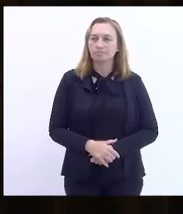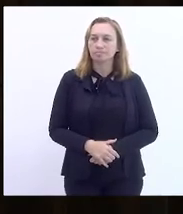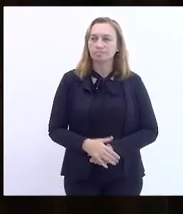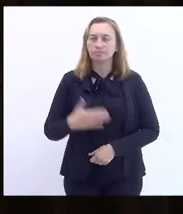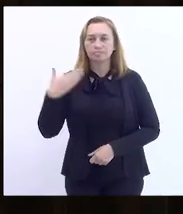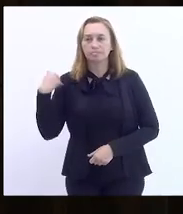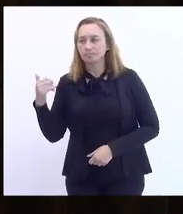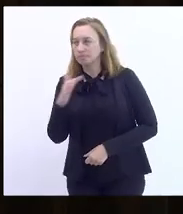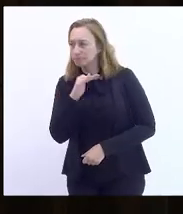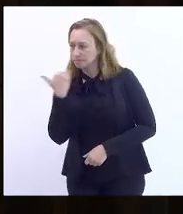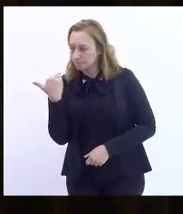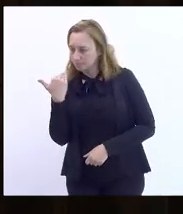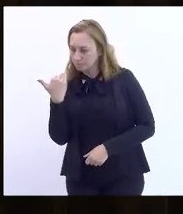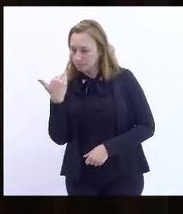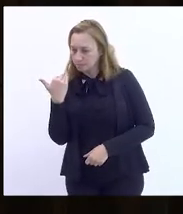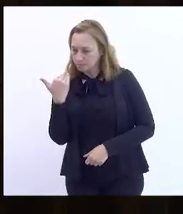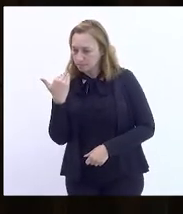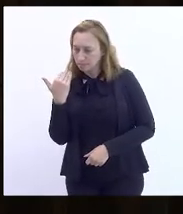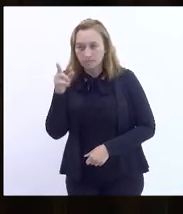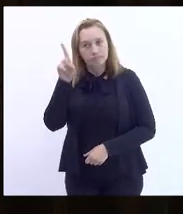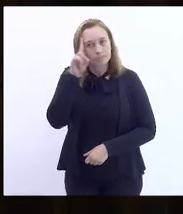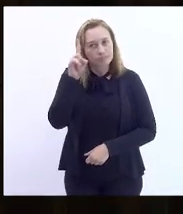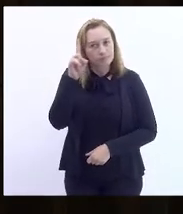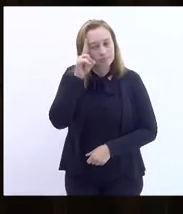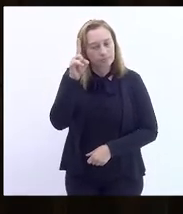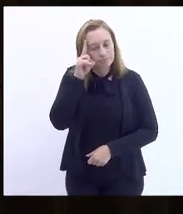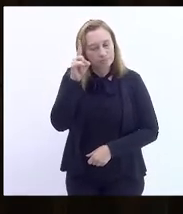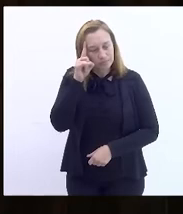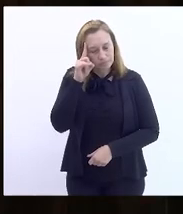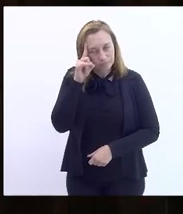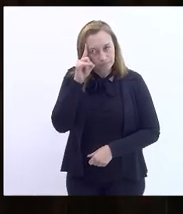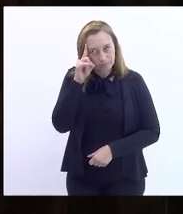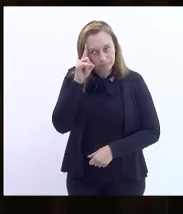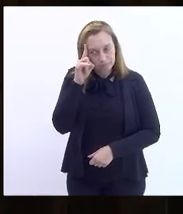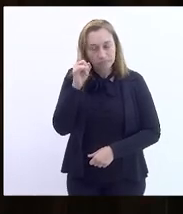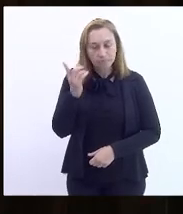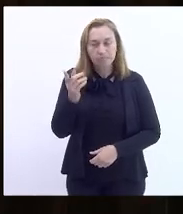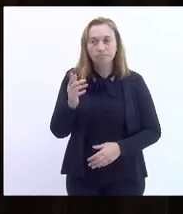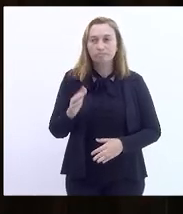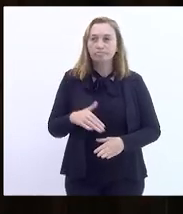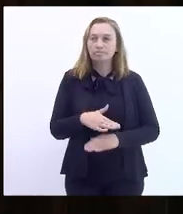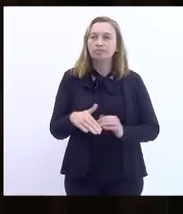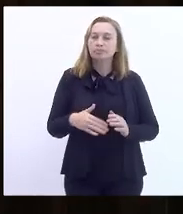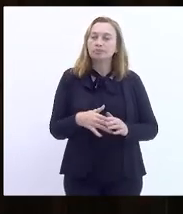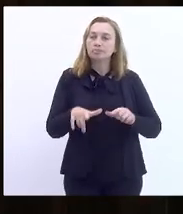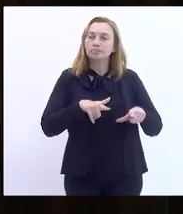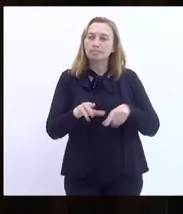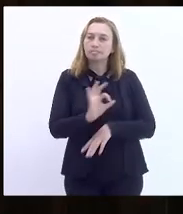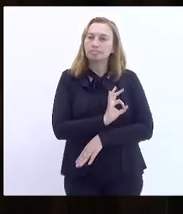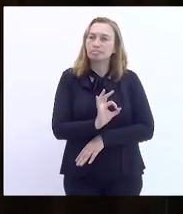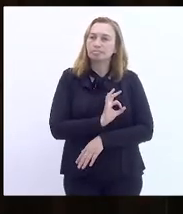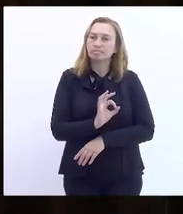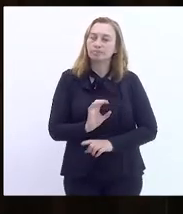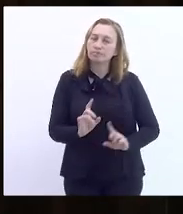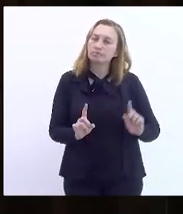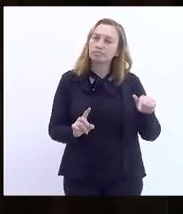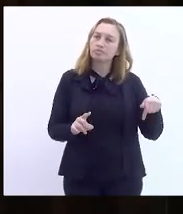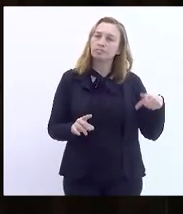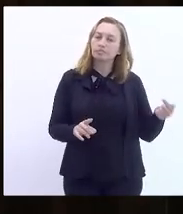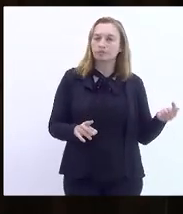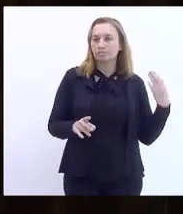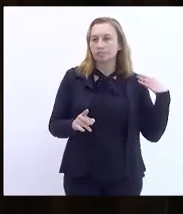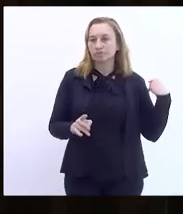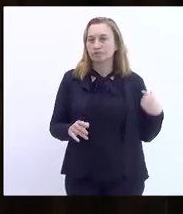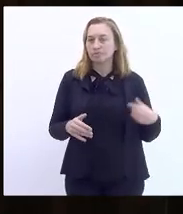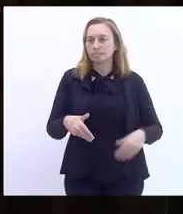o luto diariamente com todas as incursões policiais que a gente vive no nosso estado e de outro lado